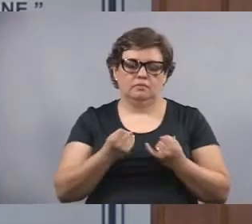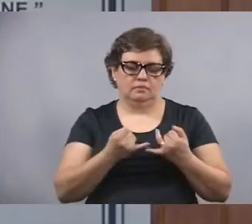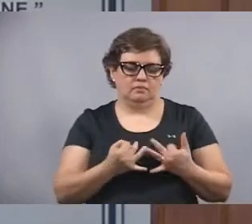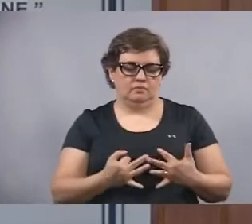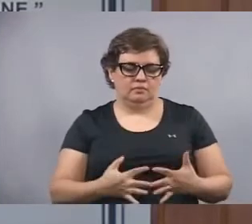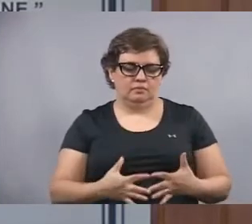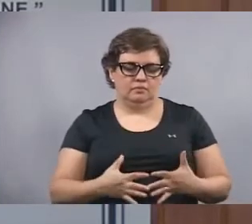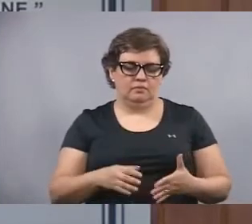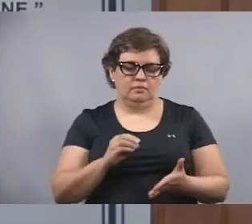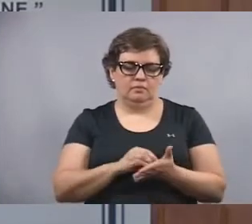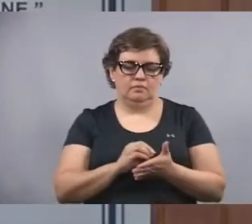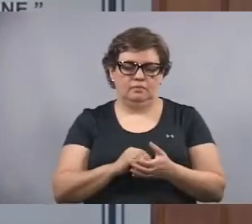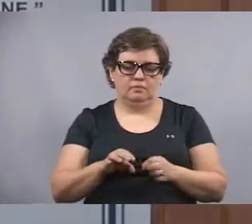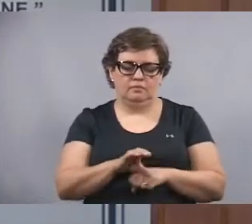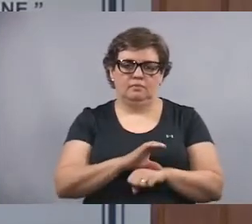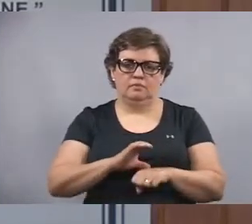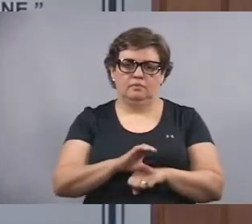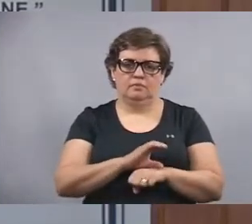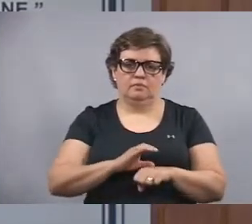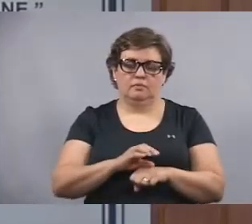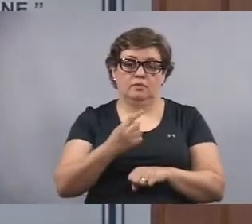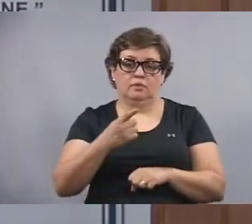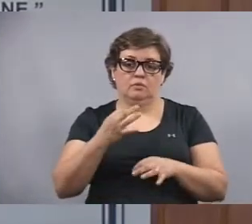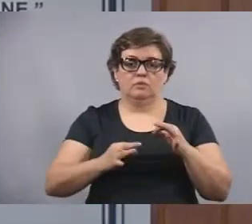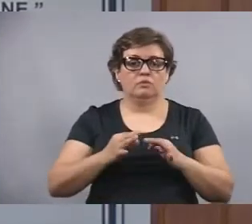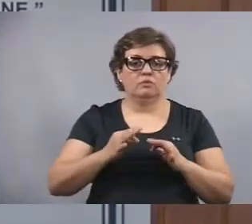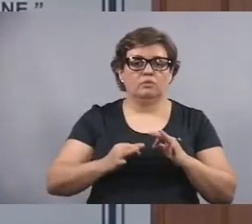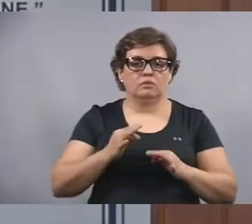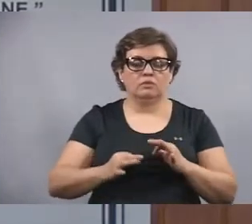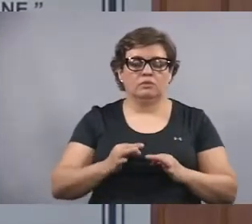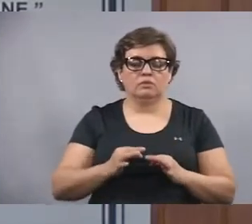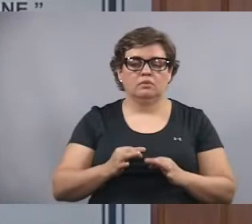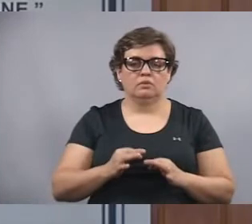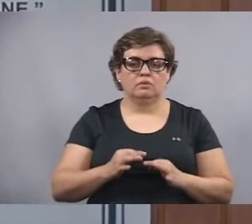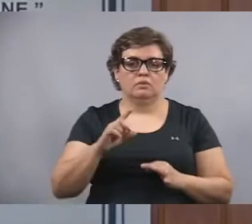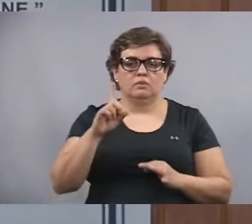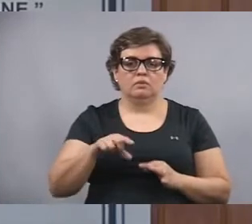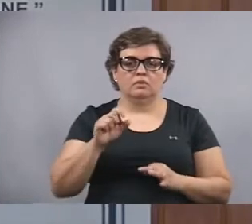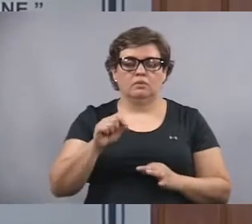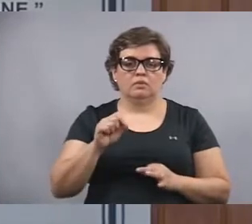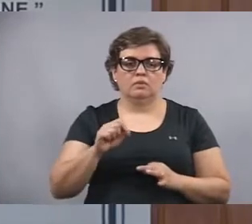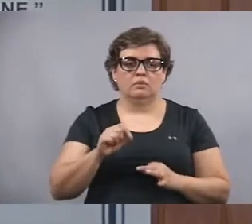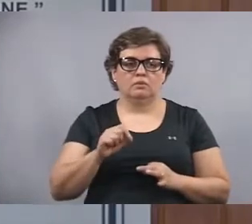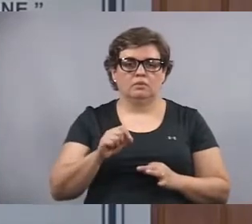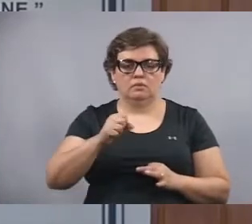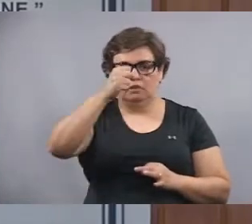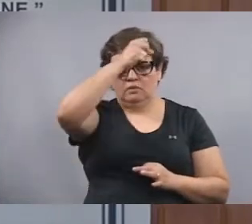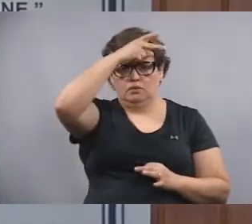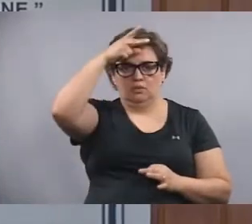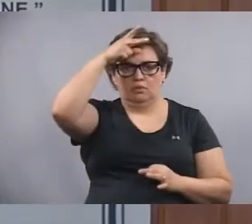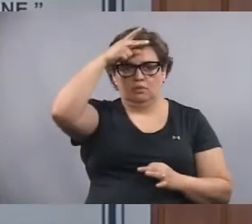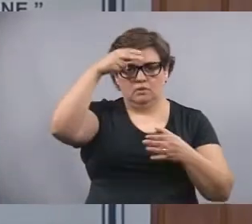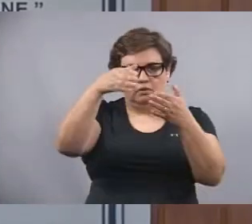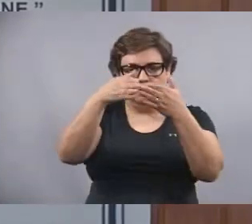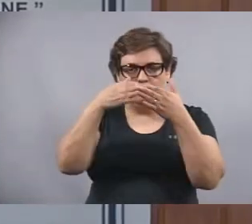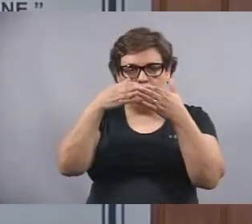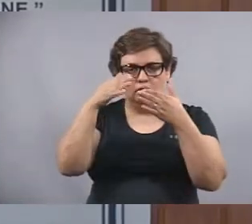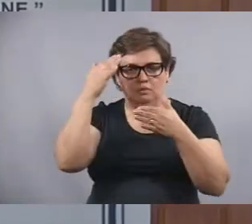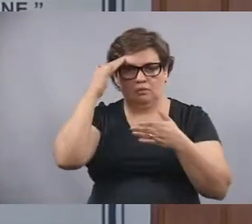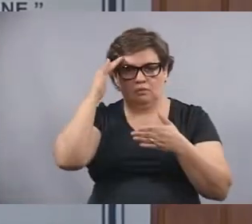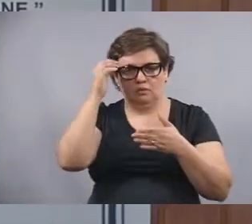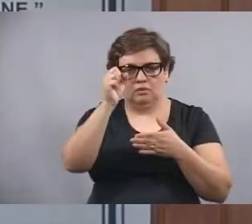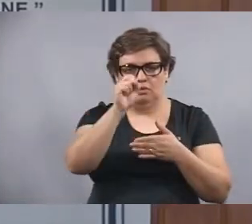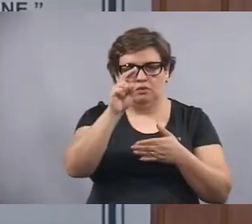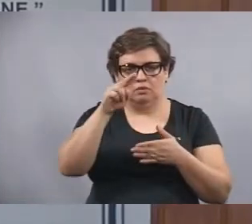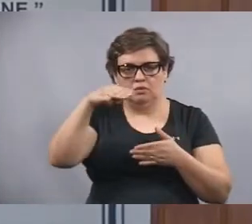de constitucionalidade, e uma das justificativas aqui é que o autor, no caso o prefeito, invocou entendimento